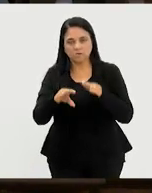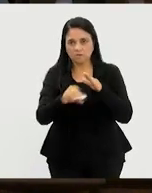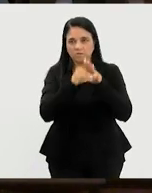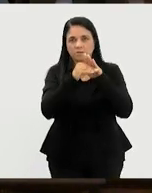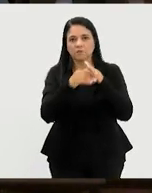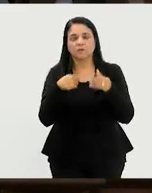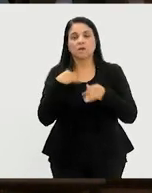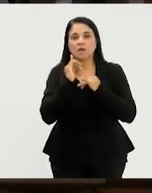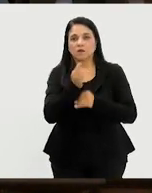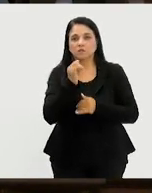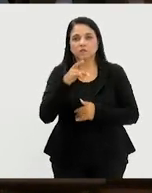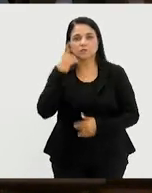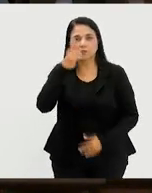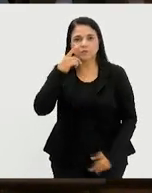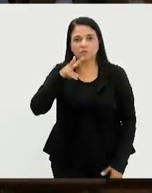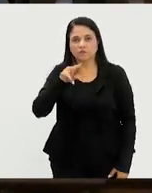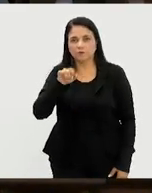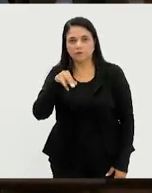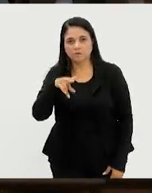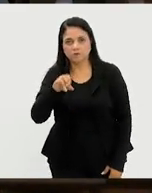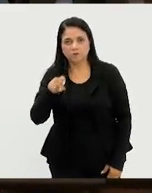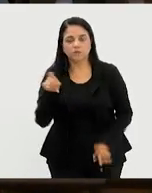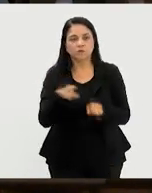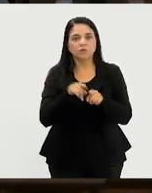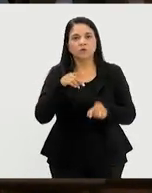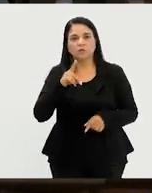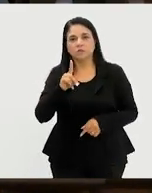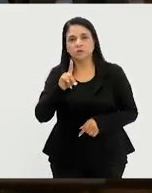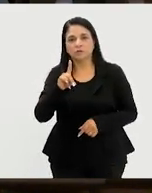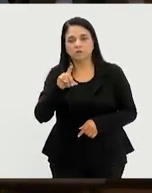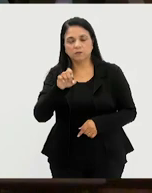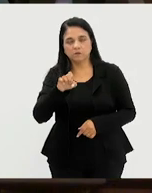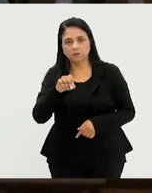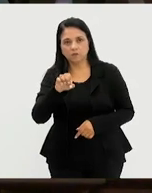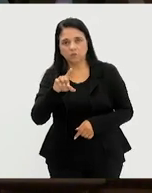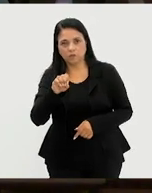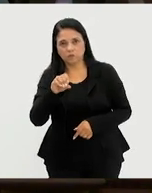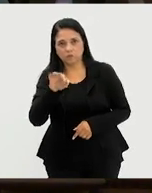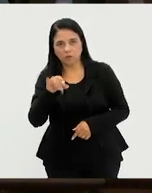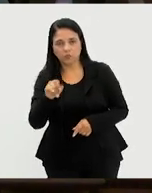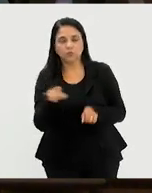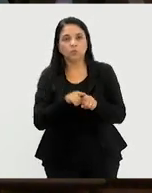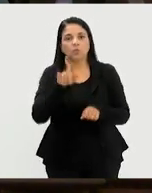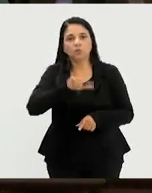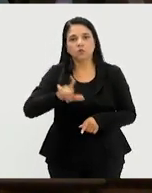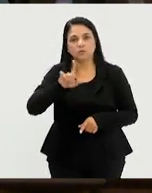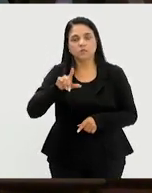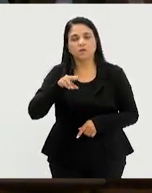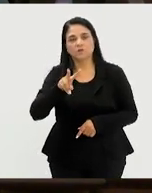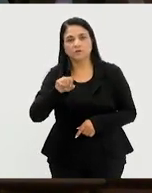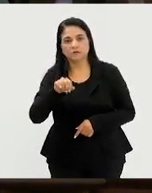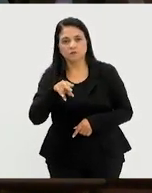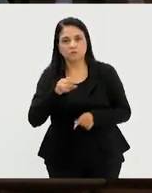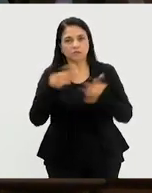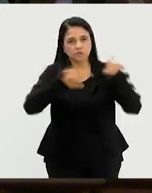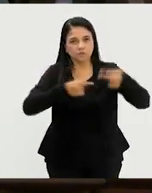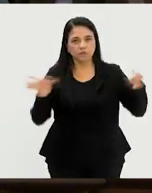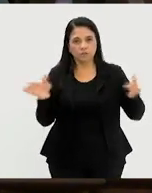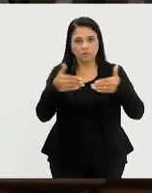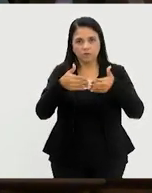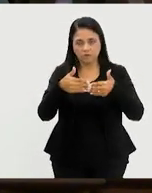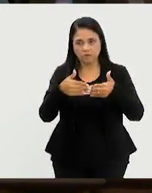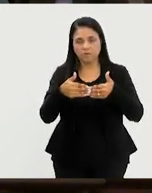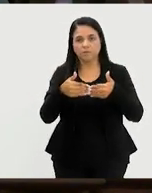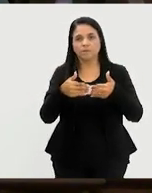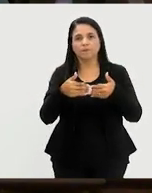relatores Deputado vinolo dral Lu e vinolo em discutir encerrada